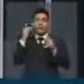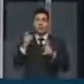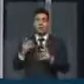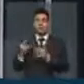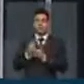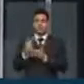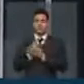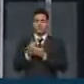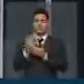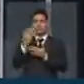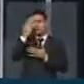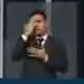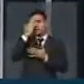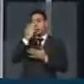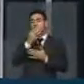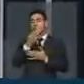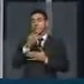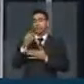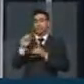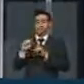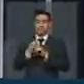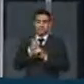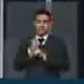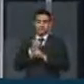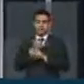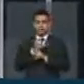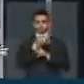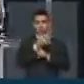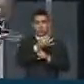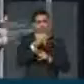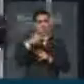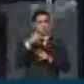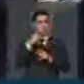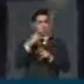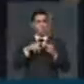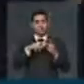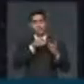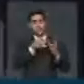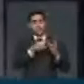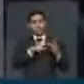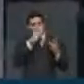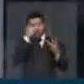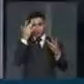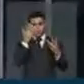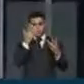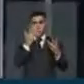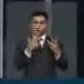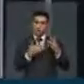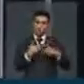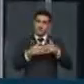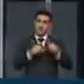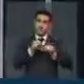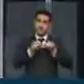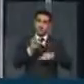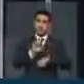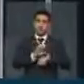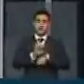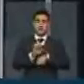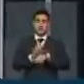ouvir da sociedade civil organizada da classe política das pessoas que querem construir um estado melhor Quais são os